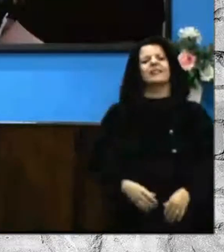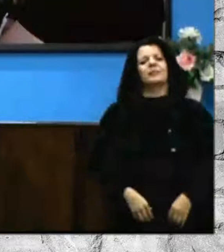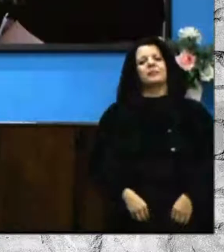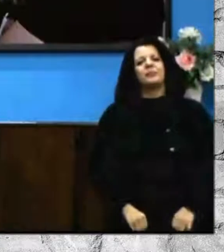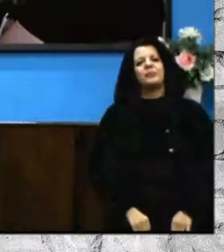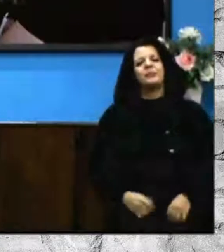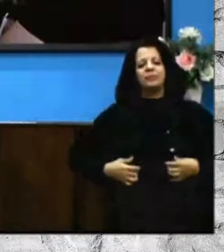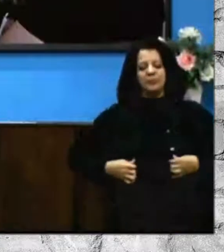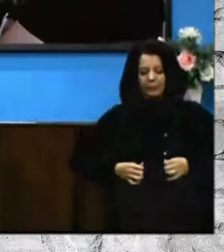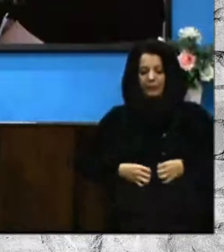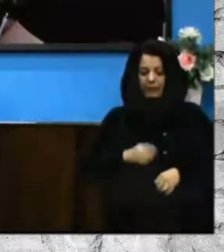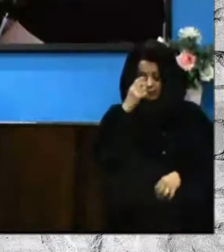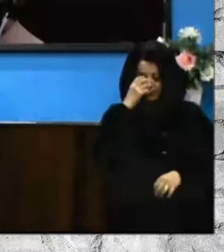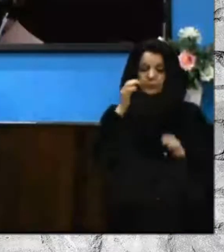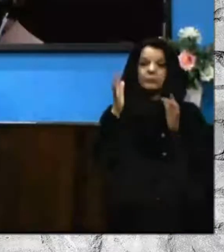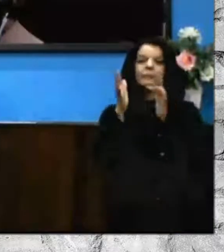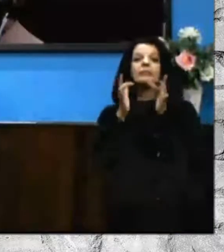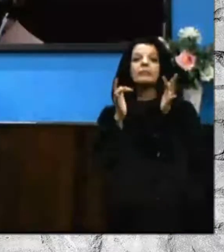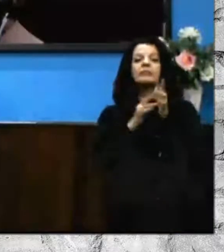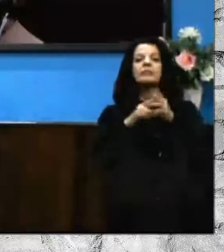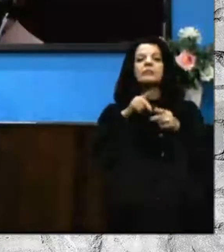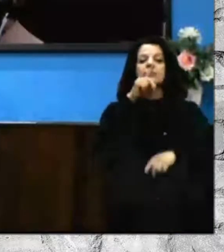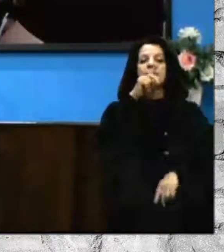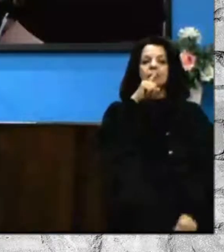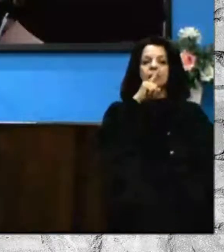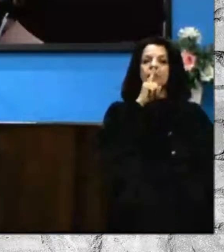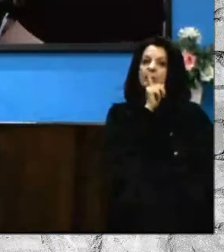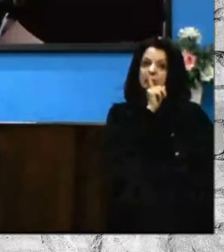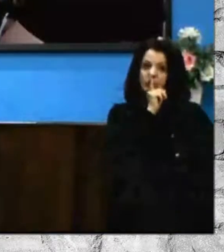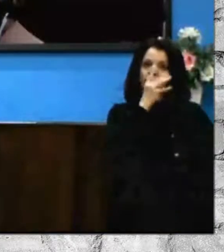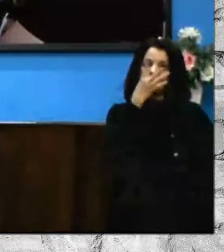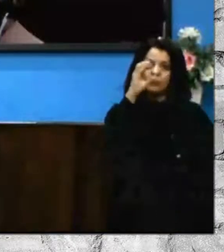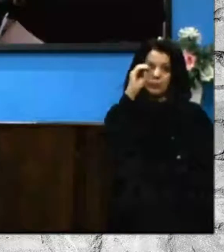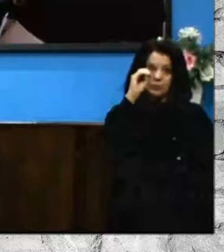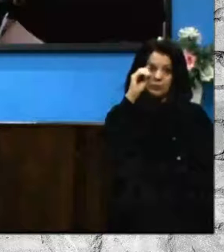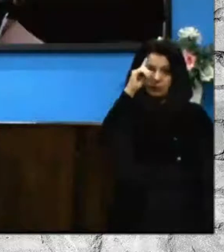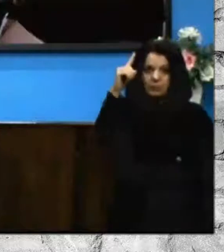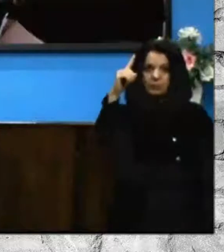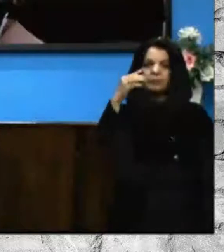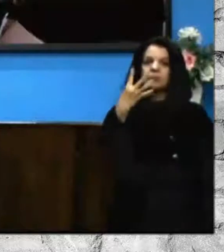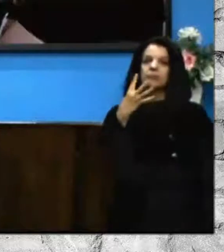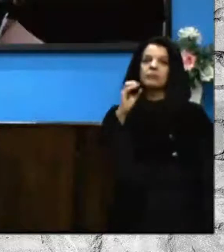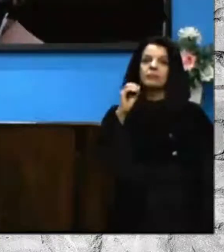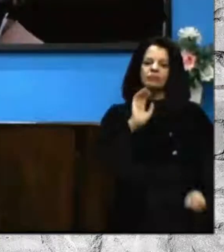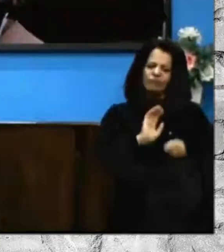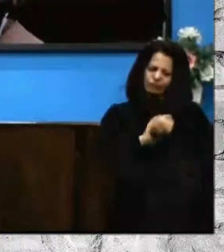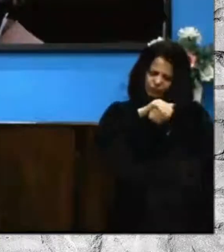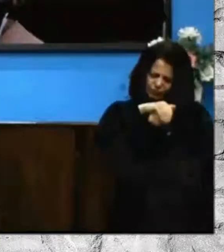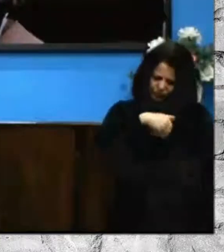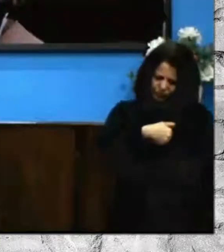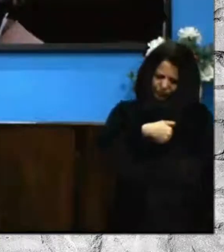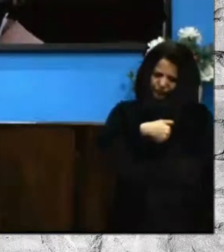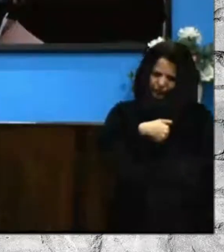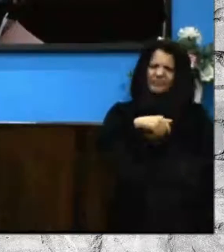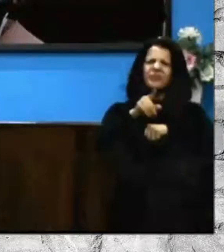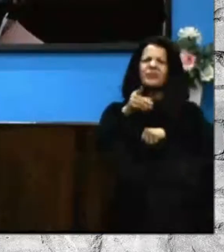Se não, vejamos, Jesus havia jejuado 40 dias e 40 noites, estava com fome, claro. Você já